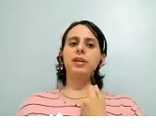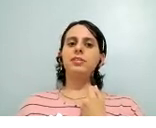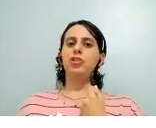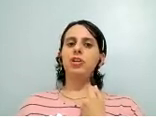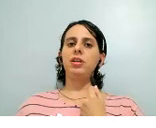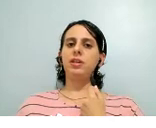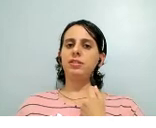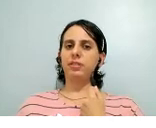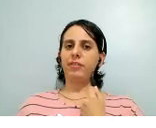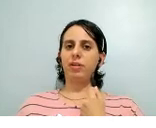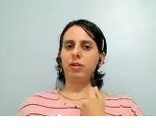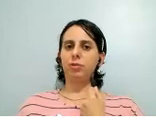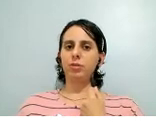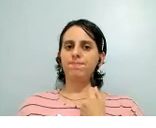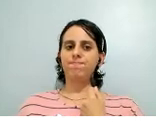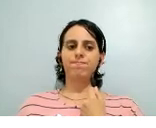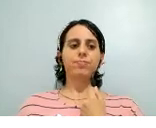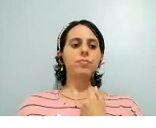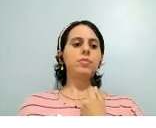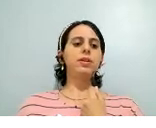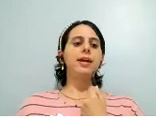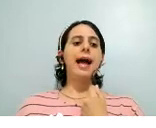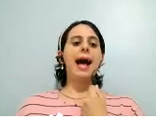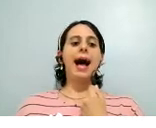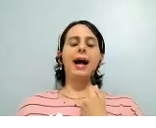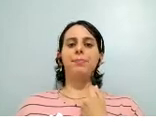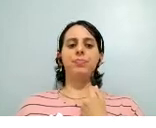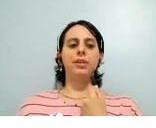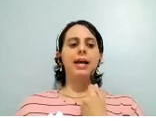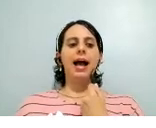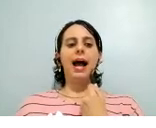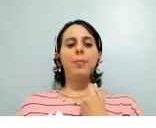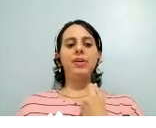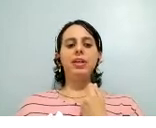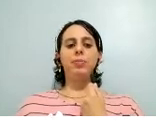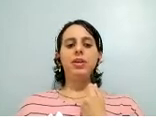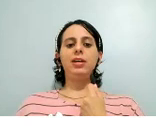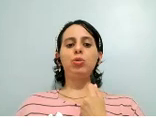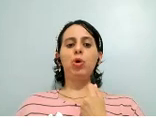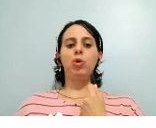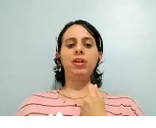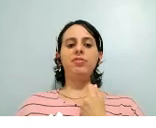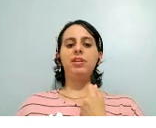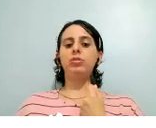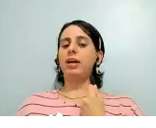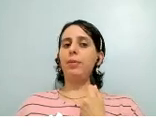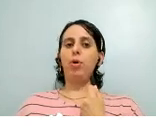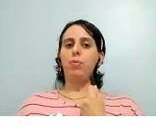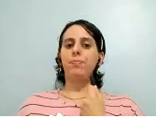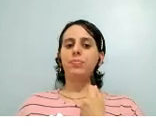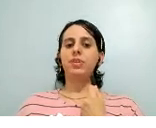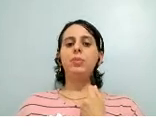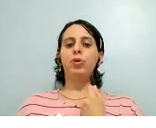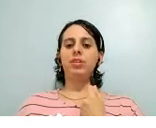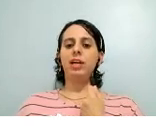o que essa tirinha está falando? A. A pandemia do coronavírus